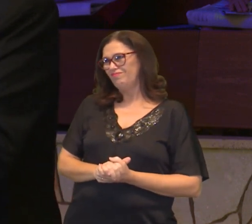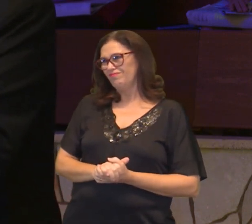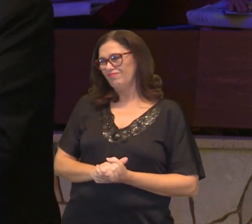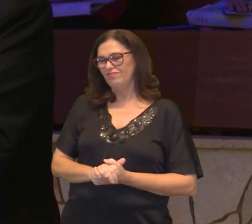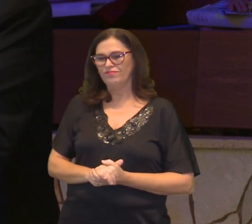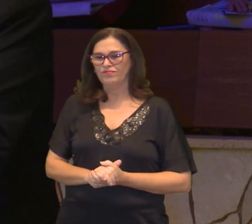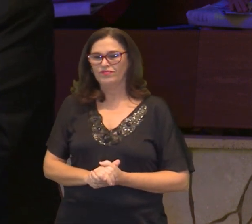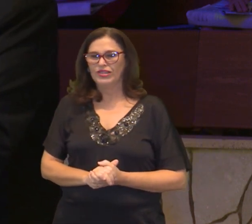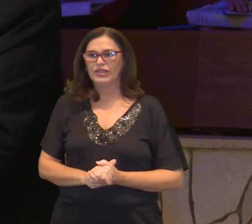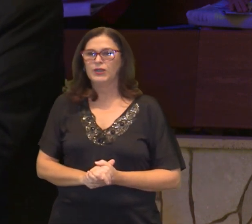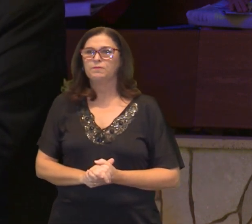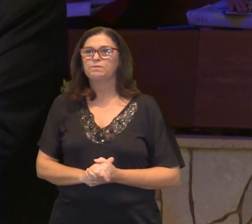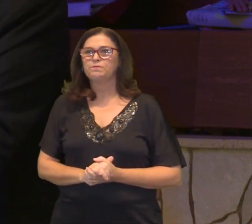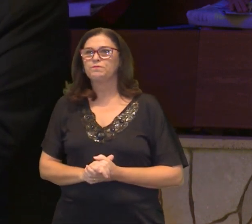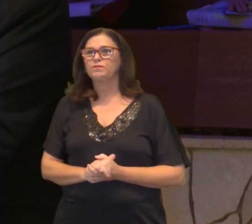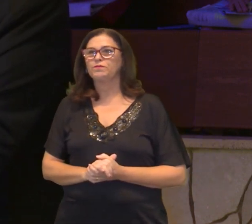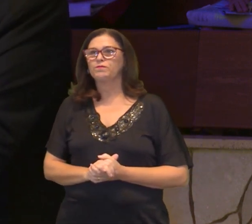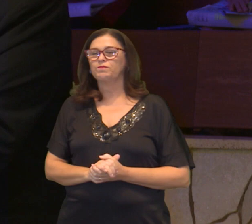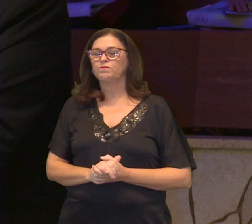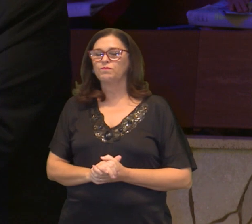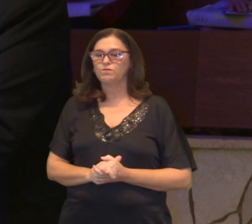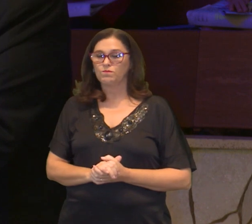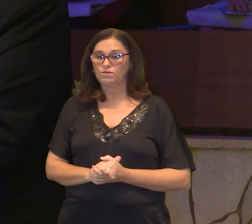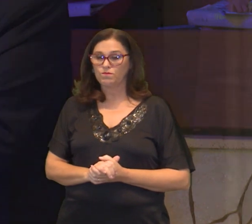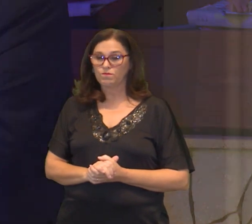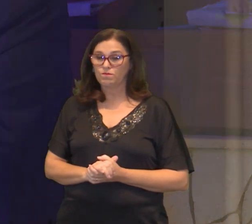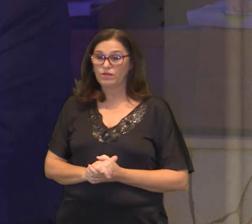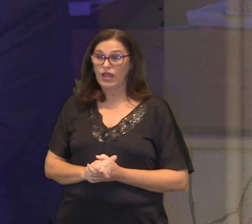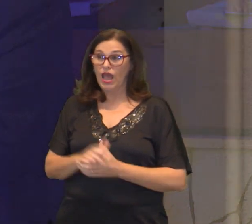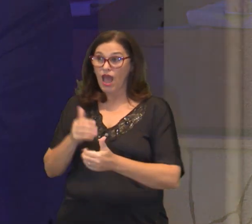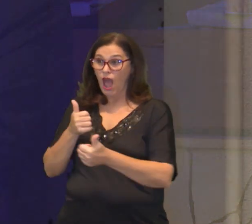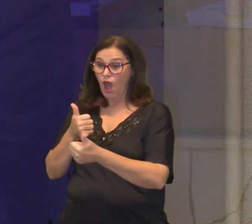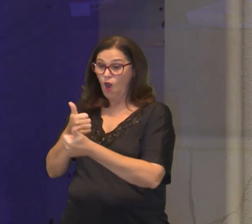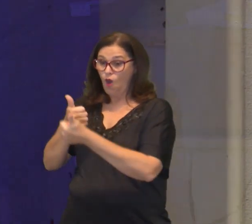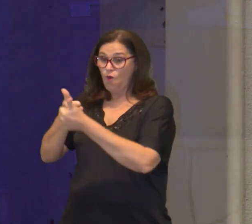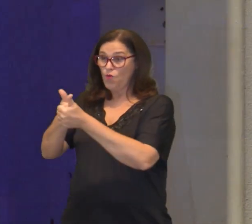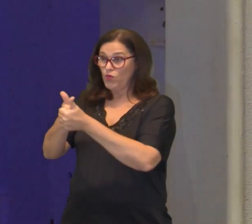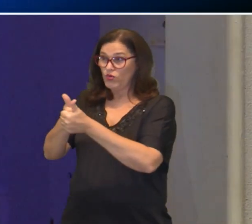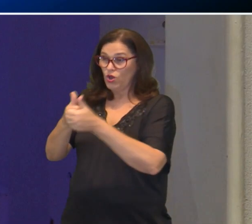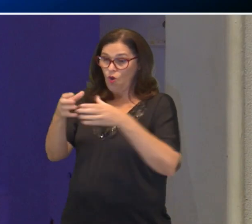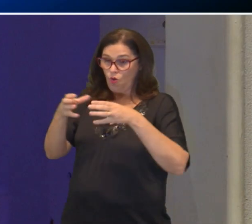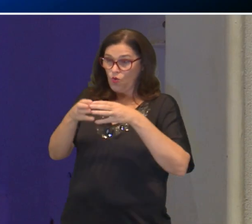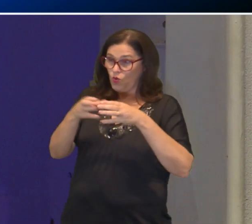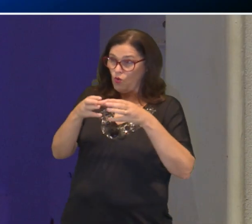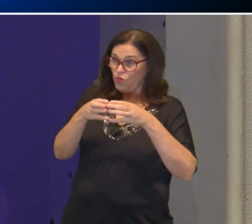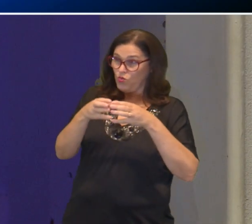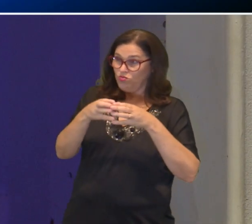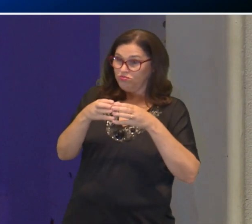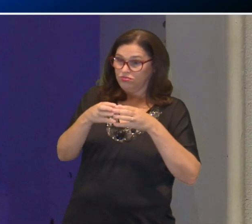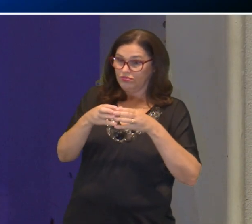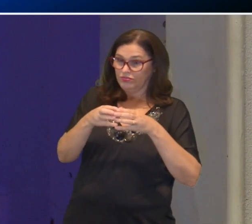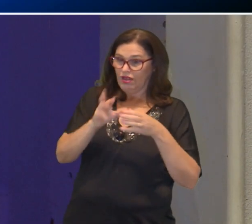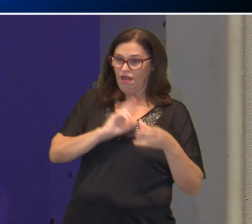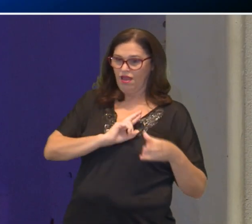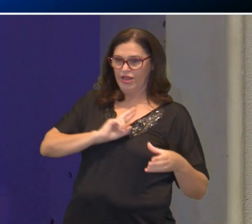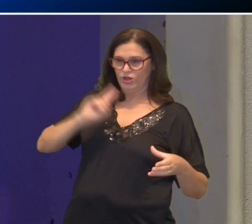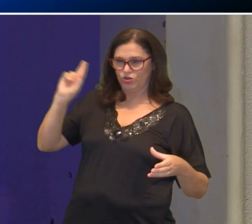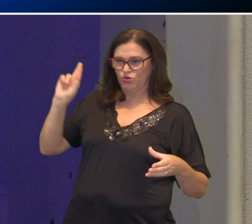até o versículo 35. E aproximando-se um dos escribas, que os